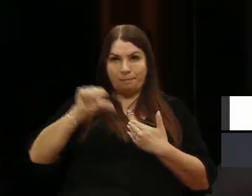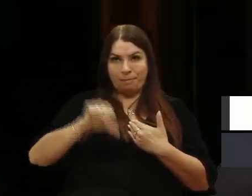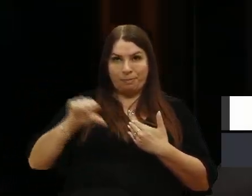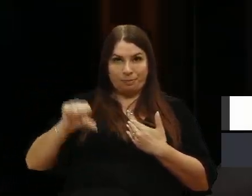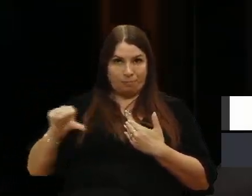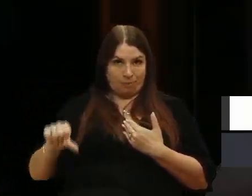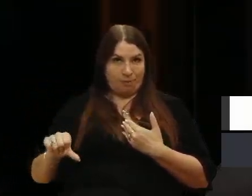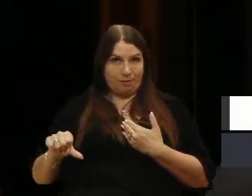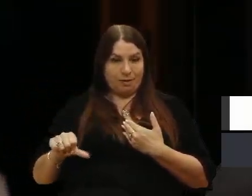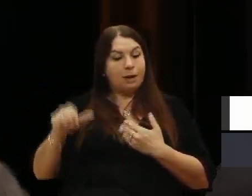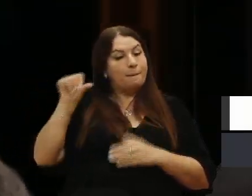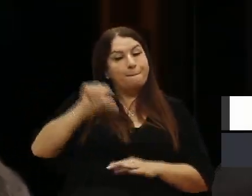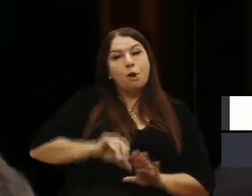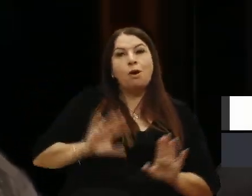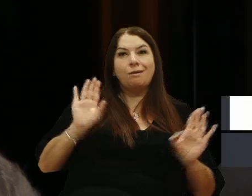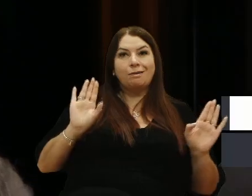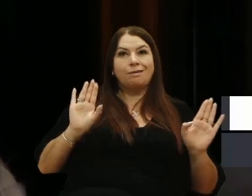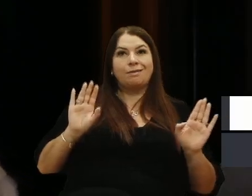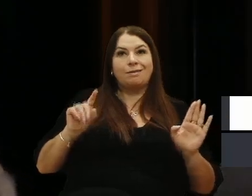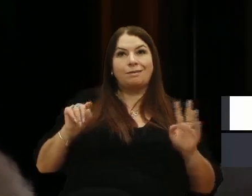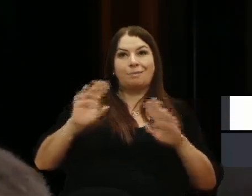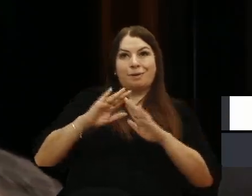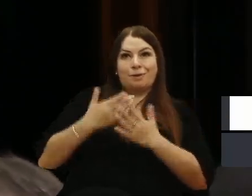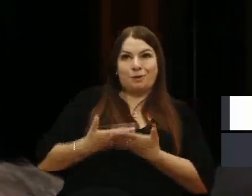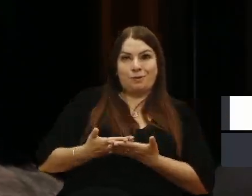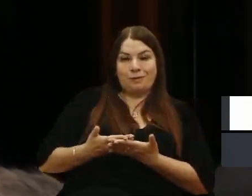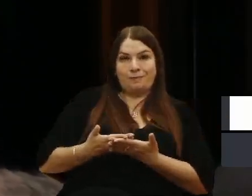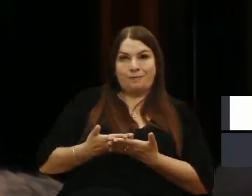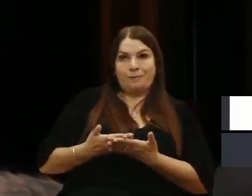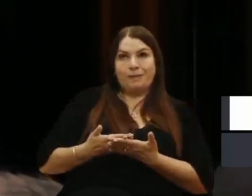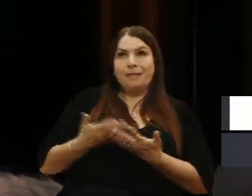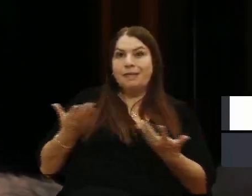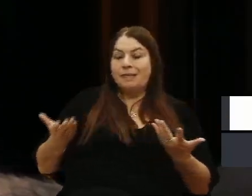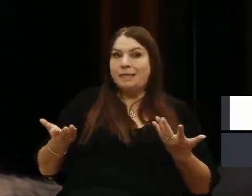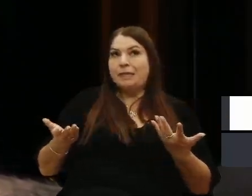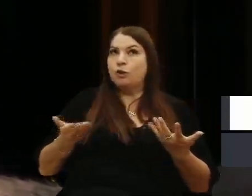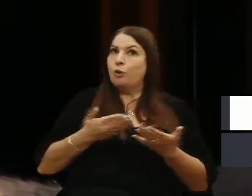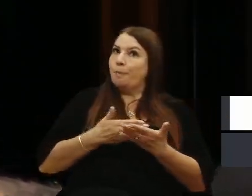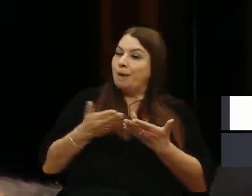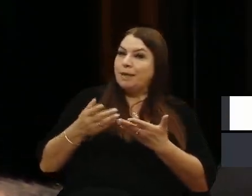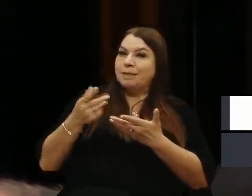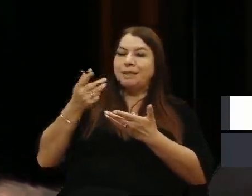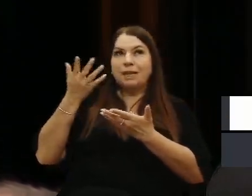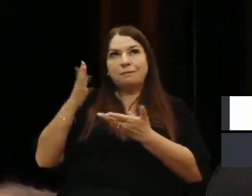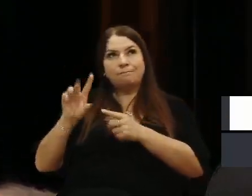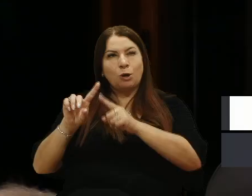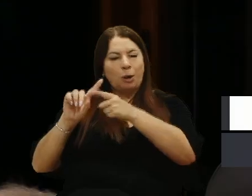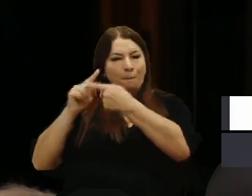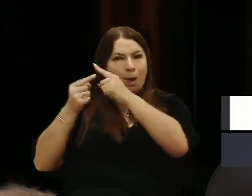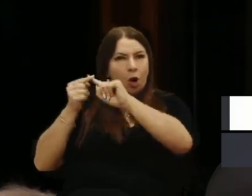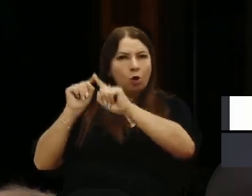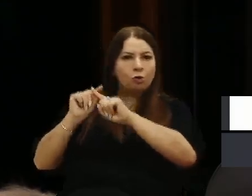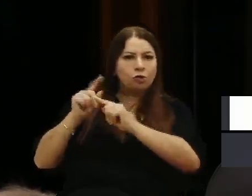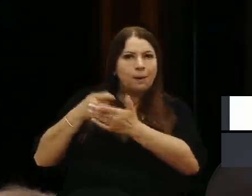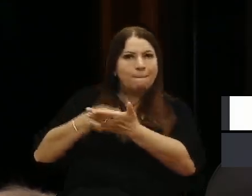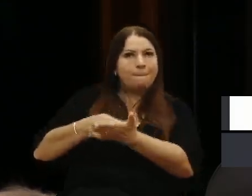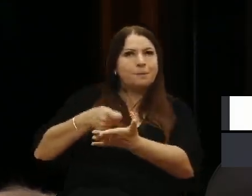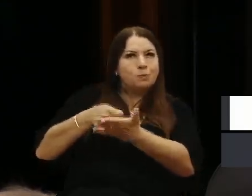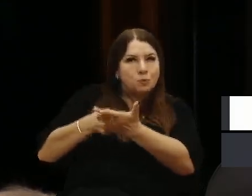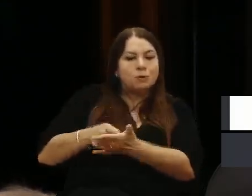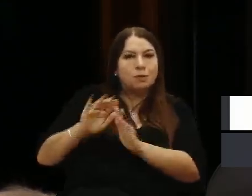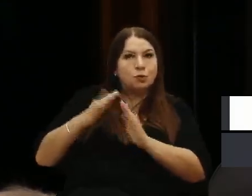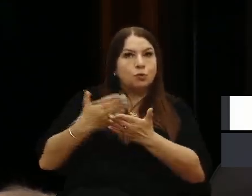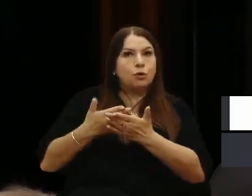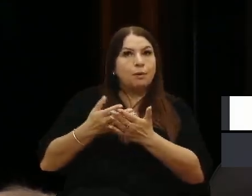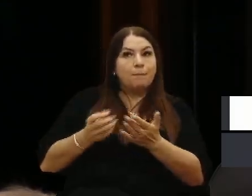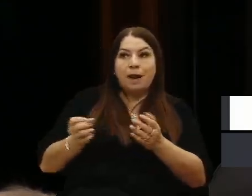reprovação, pior para a mantenedora. E se cria uma lógica, muitas vezes, de pressionar as escolas para que